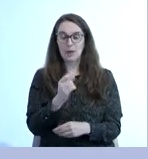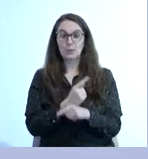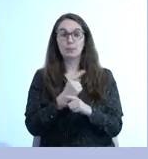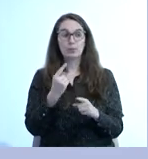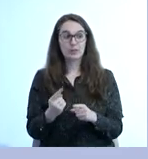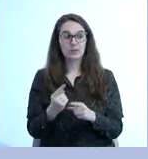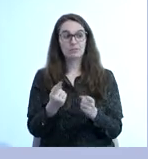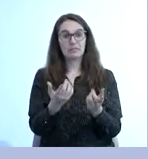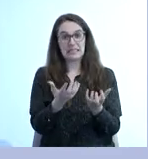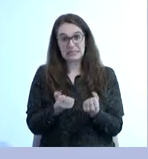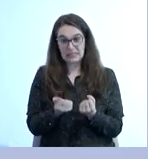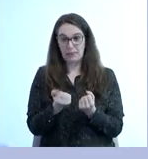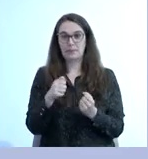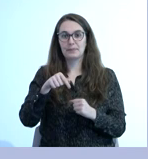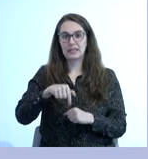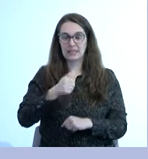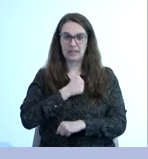por acolherem